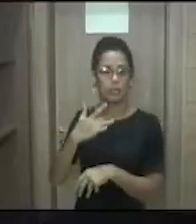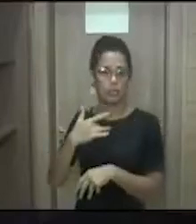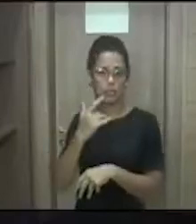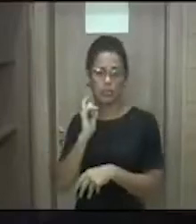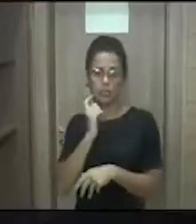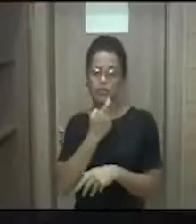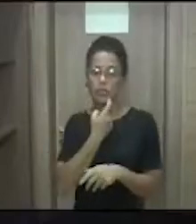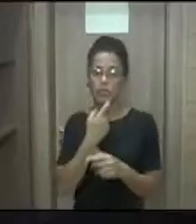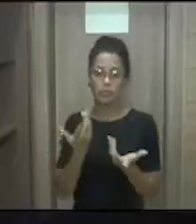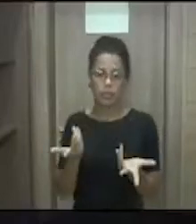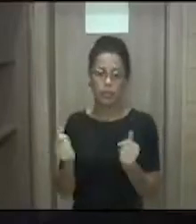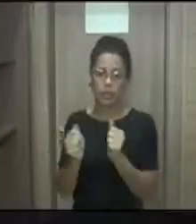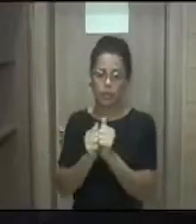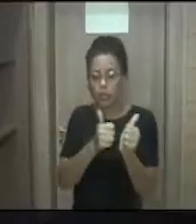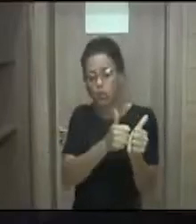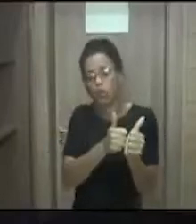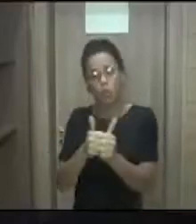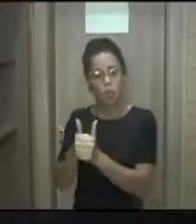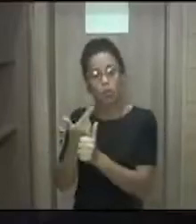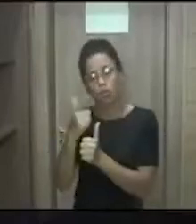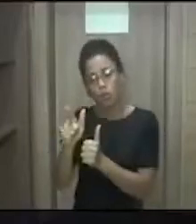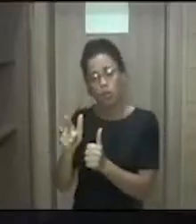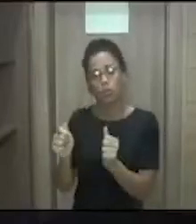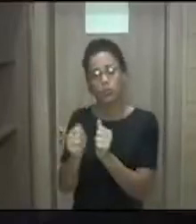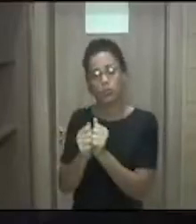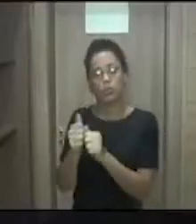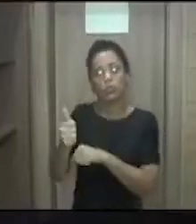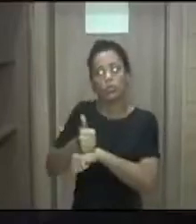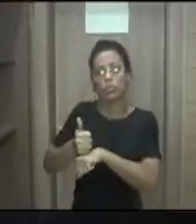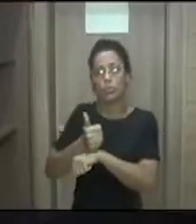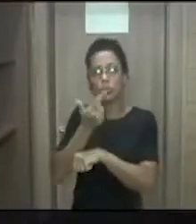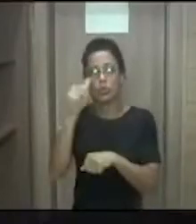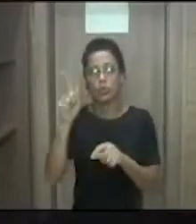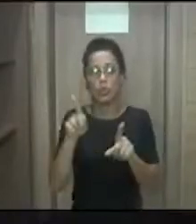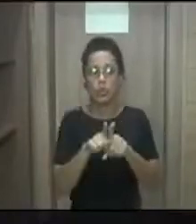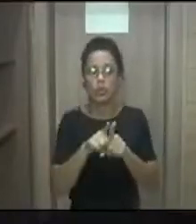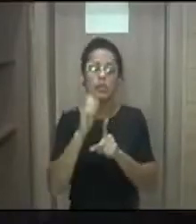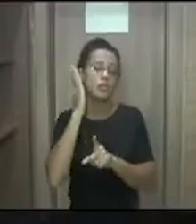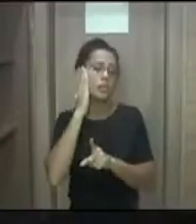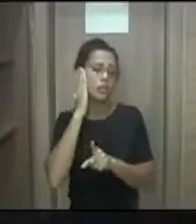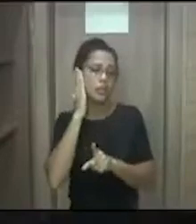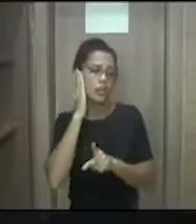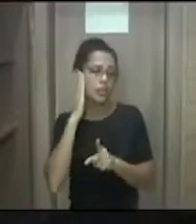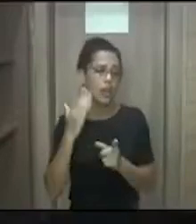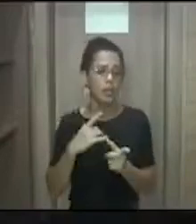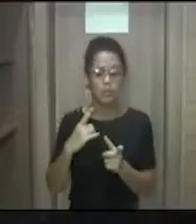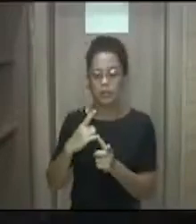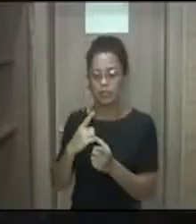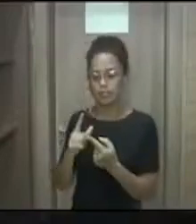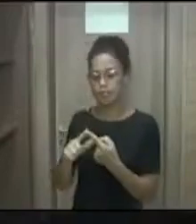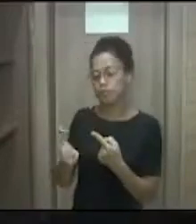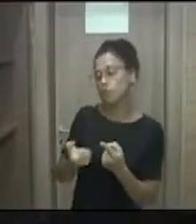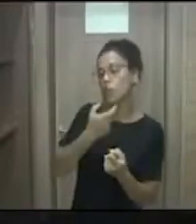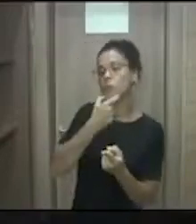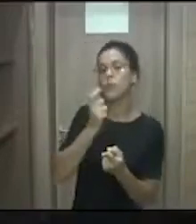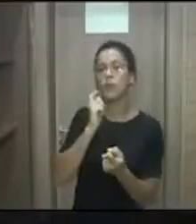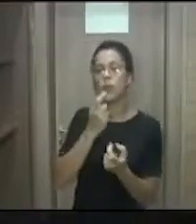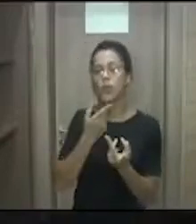que dirás com acompanhamento com outros profissionais, né? A gente sabe que a questão da prótese envolve a imagem, como você